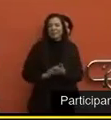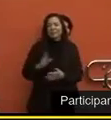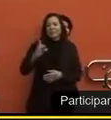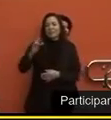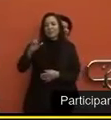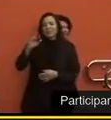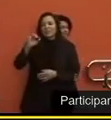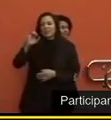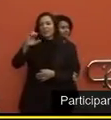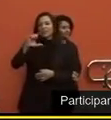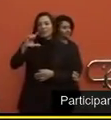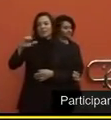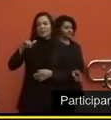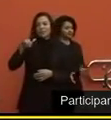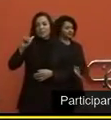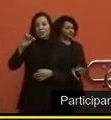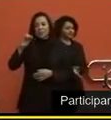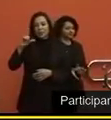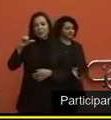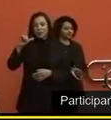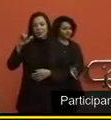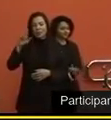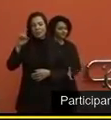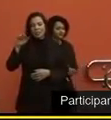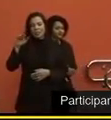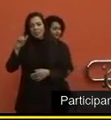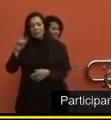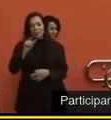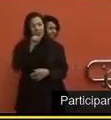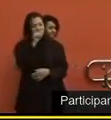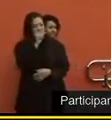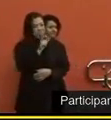Adriele de Oliveira Máscio.